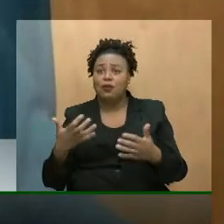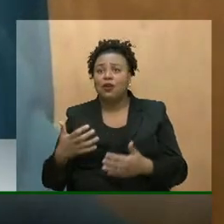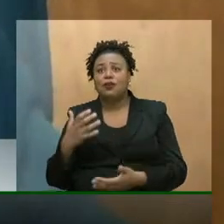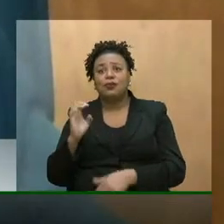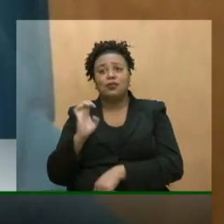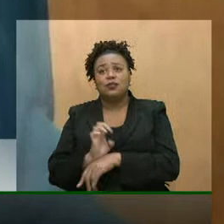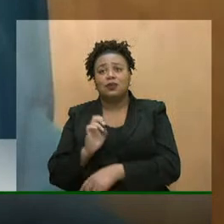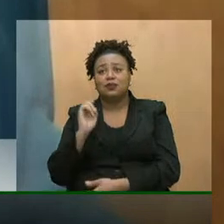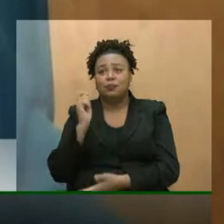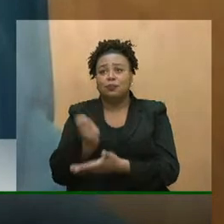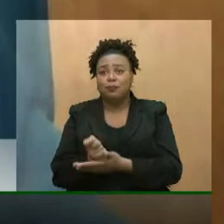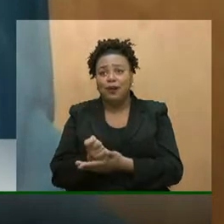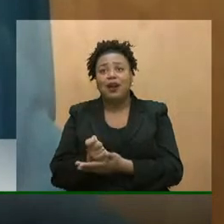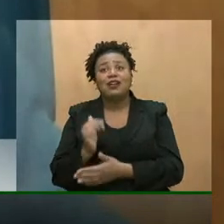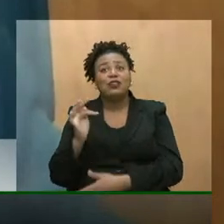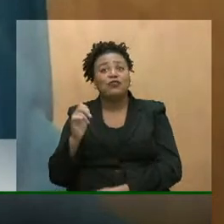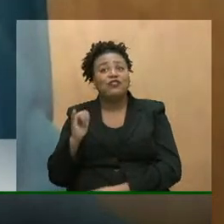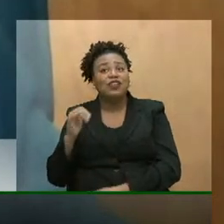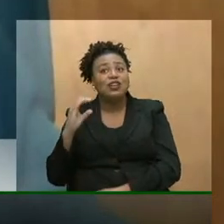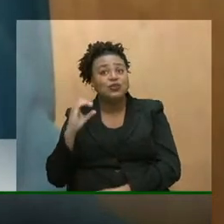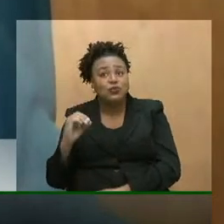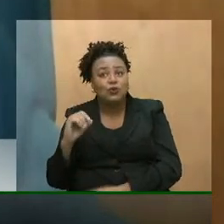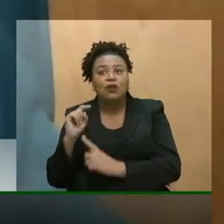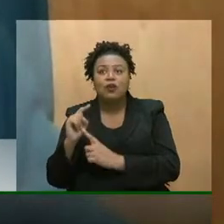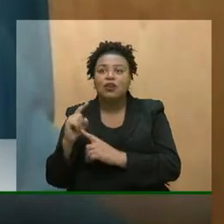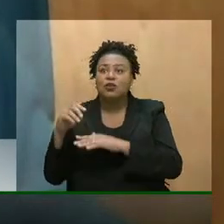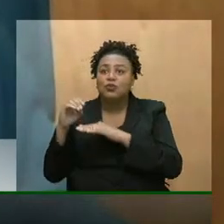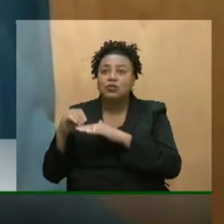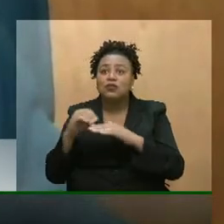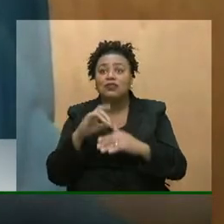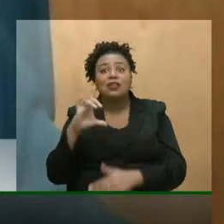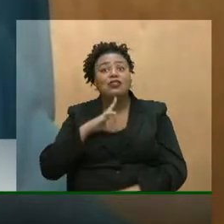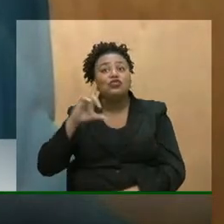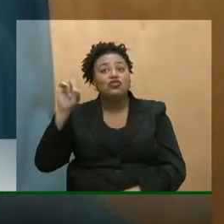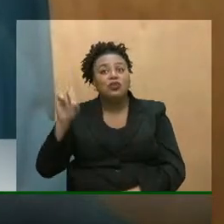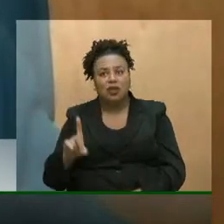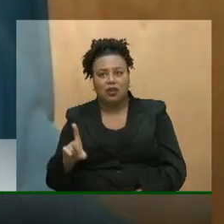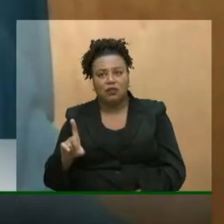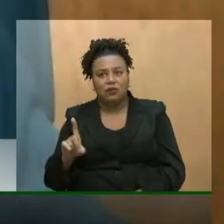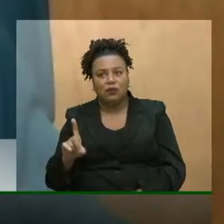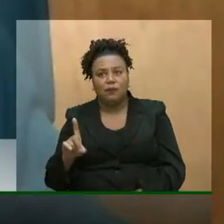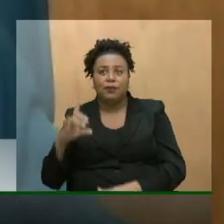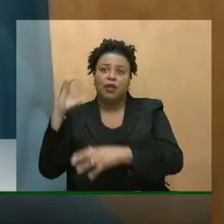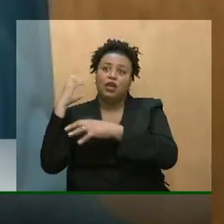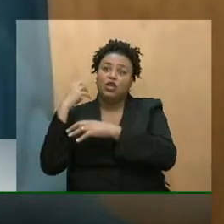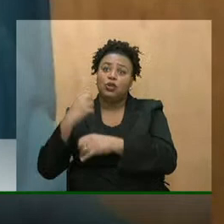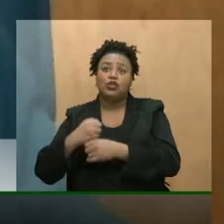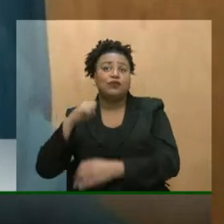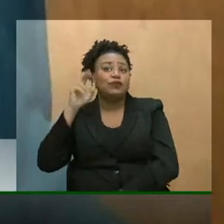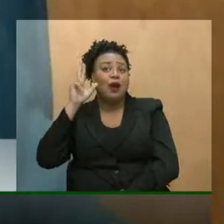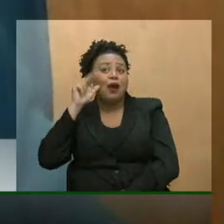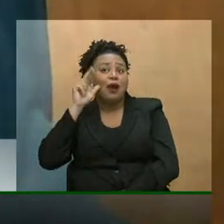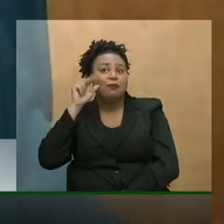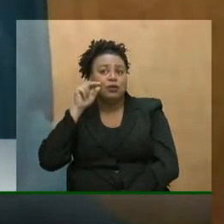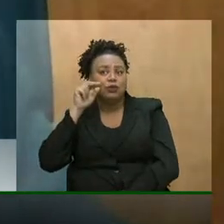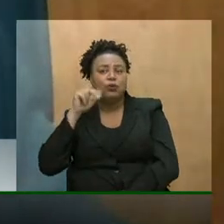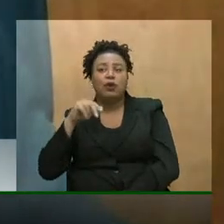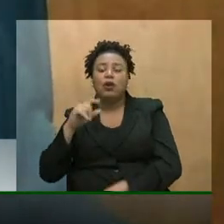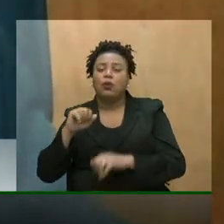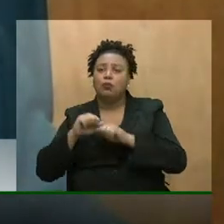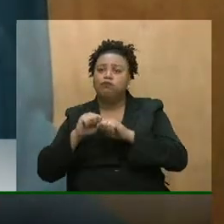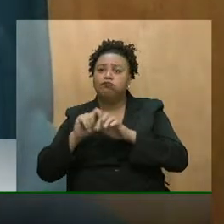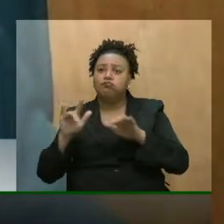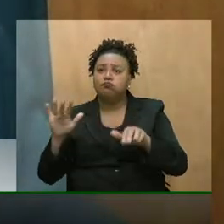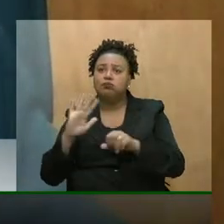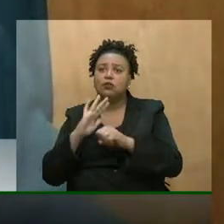pague a parte fixa que os transportadores têm direito e retroativo a abril. Pois a pandemia começou